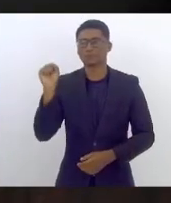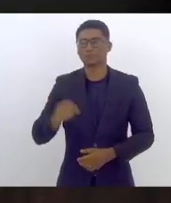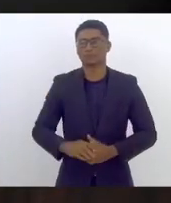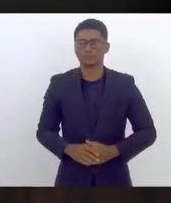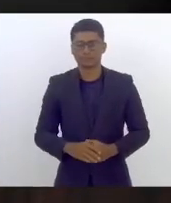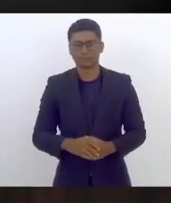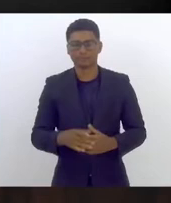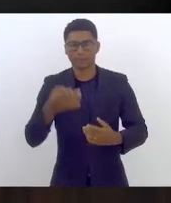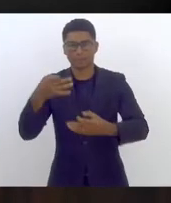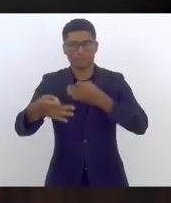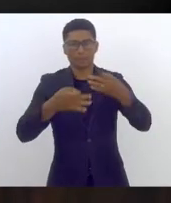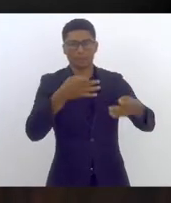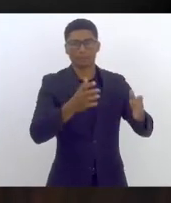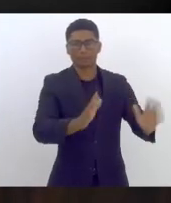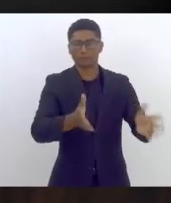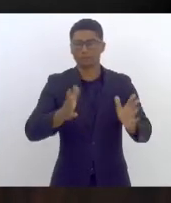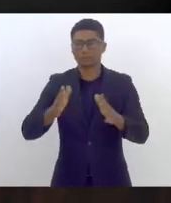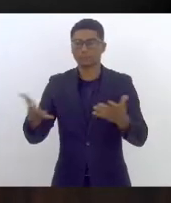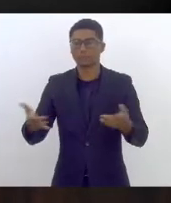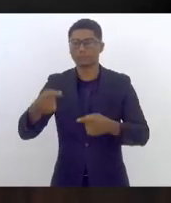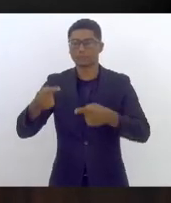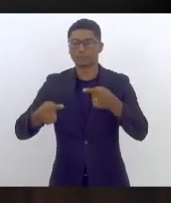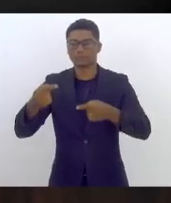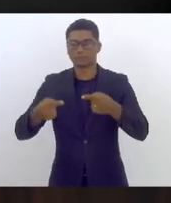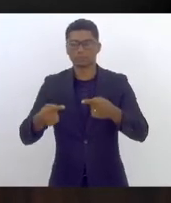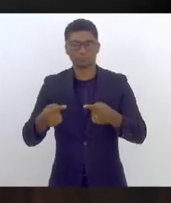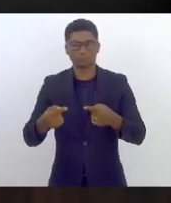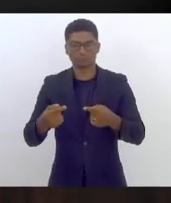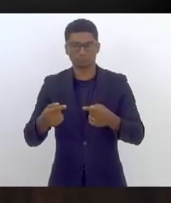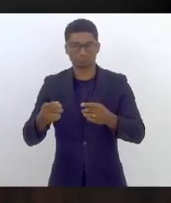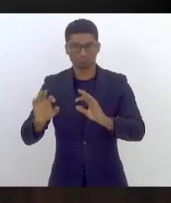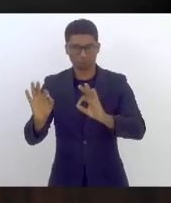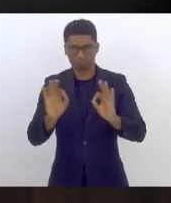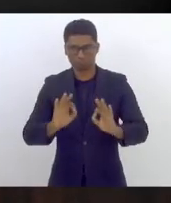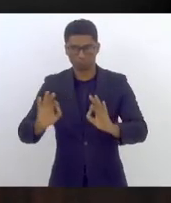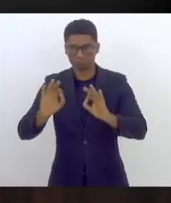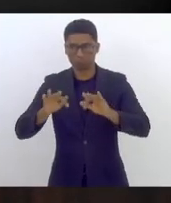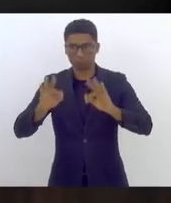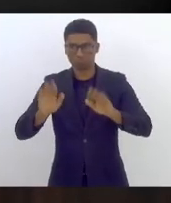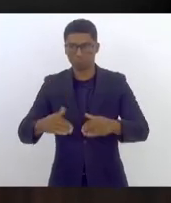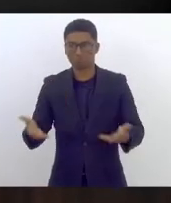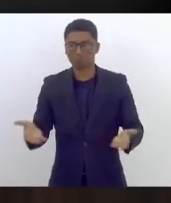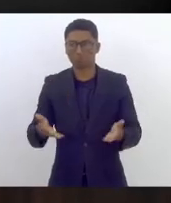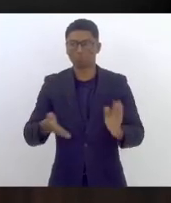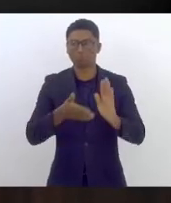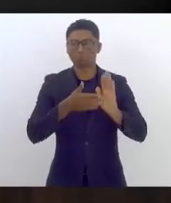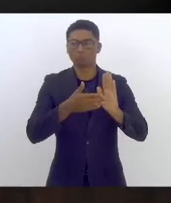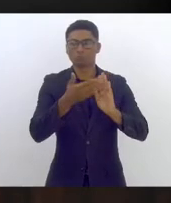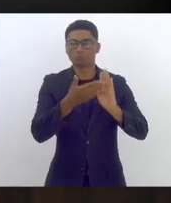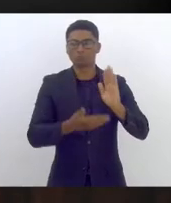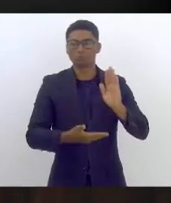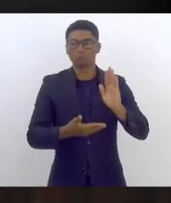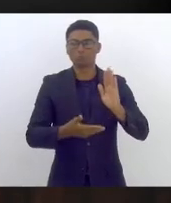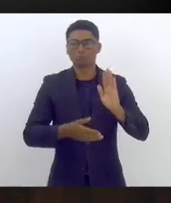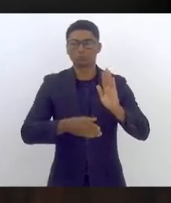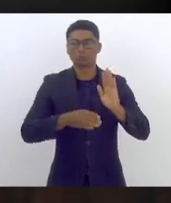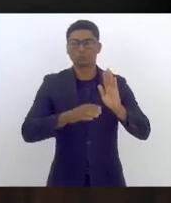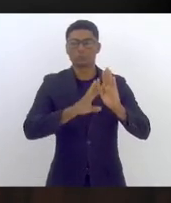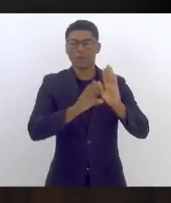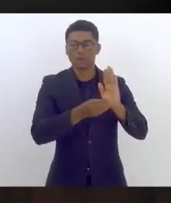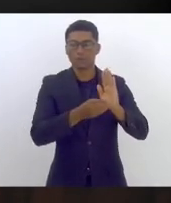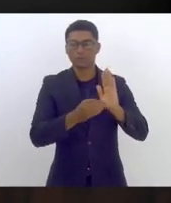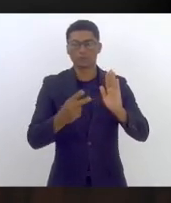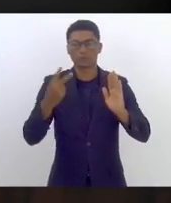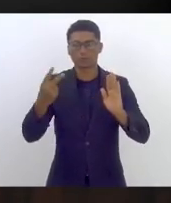com os pareceres emitidos em discussão não havendo que Queira discutir encerrado a discussão apresente proposta recebeu duas emendas